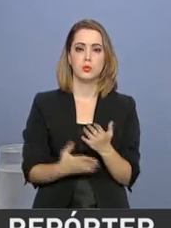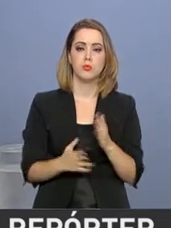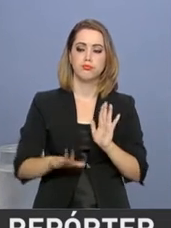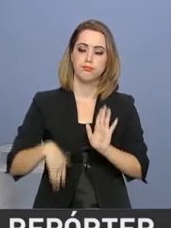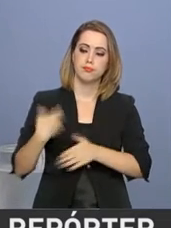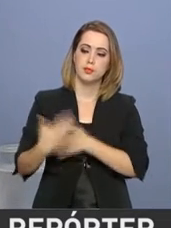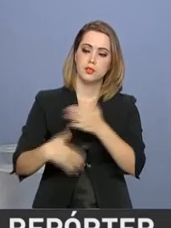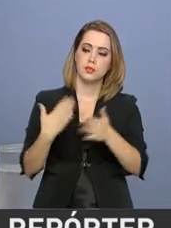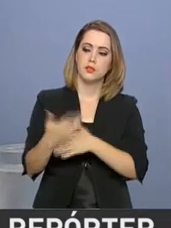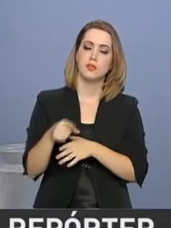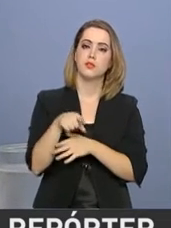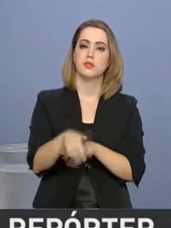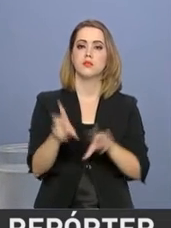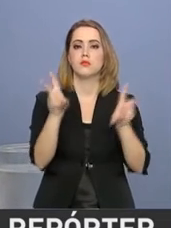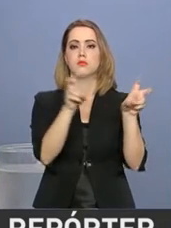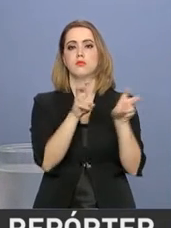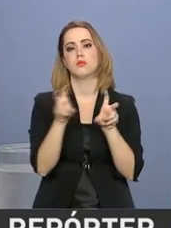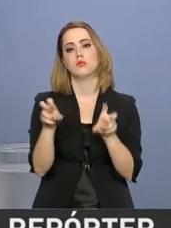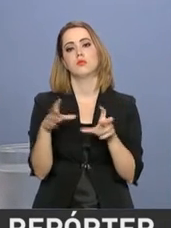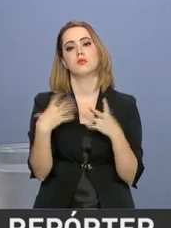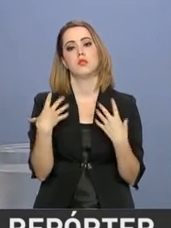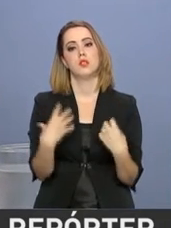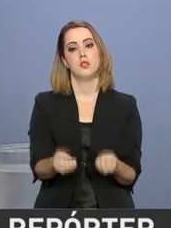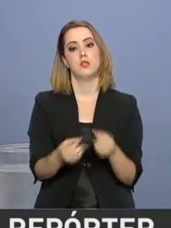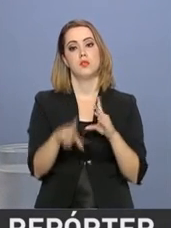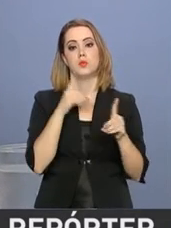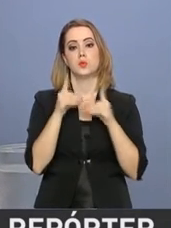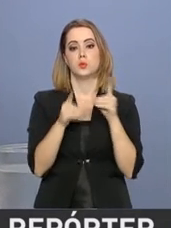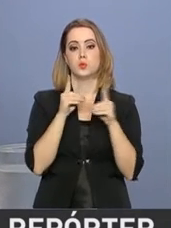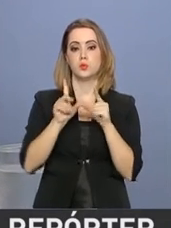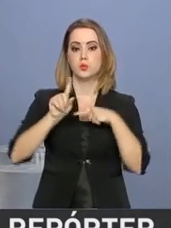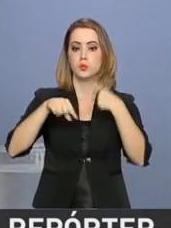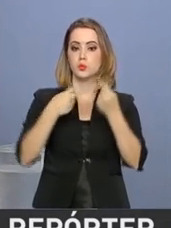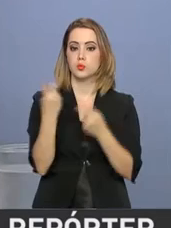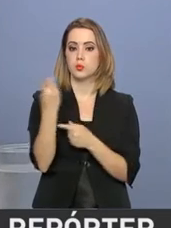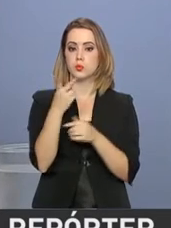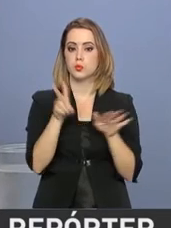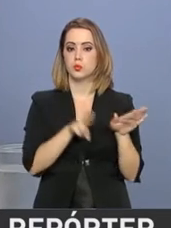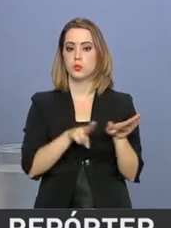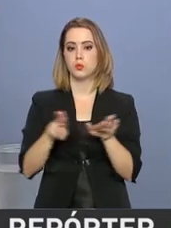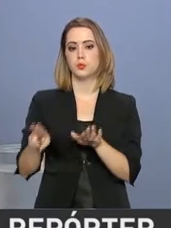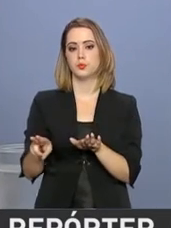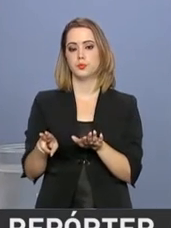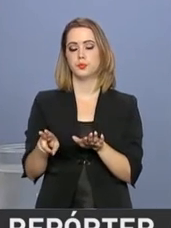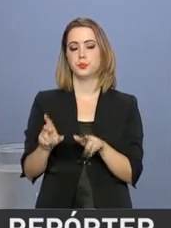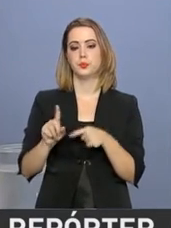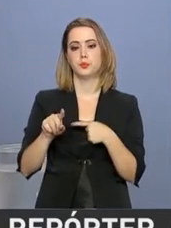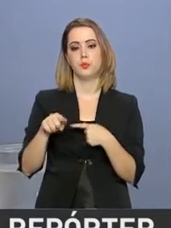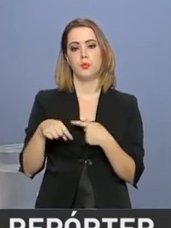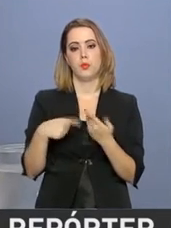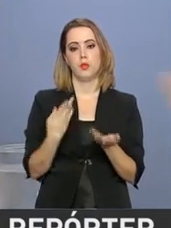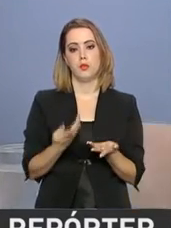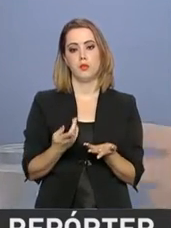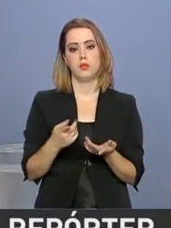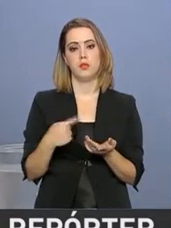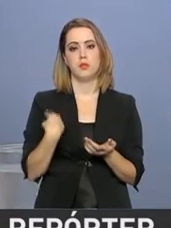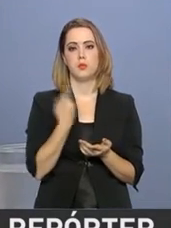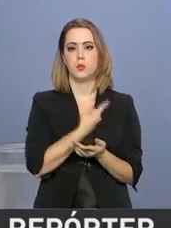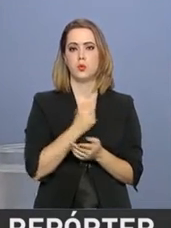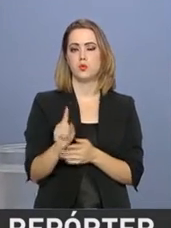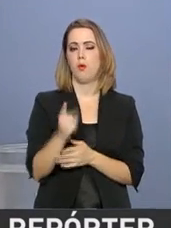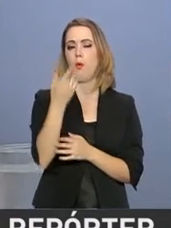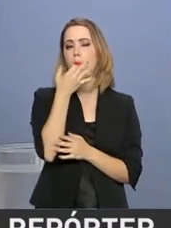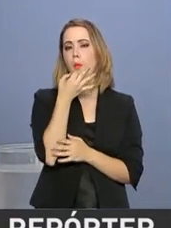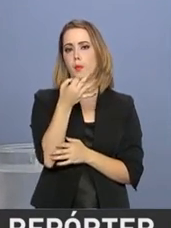tema? Vamos discutir isso nas próximas 2 semanas e, então, com um consenso, levar a